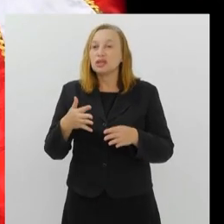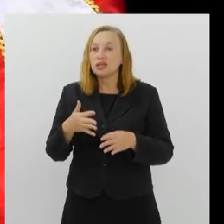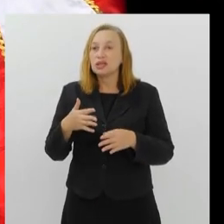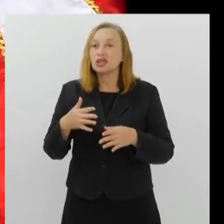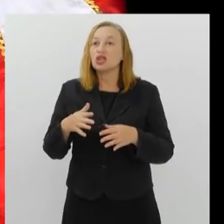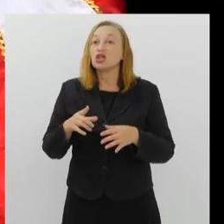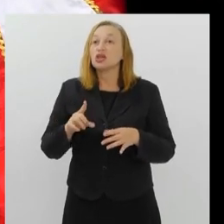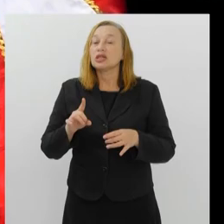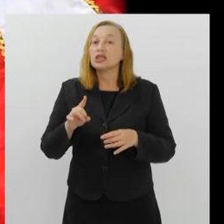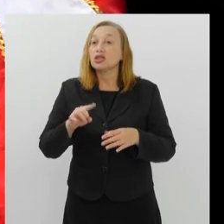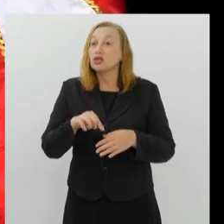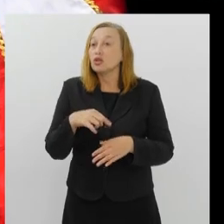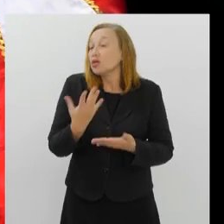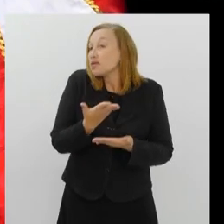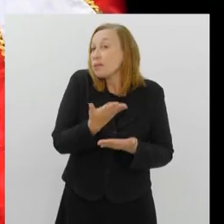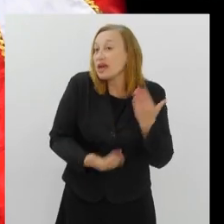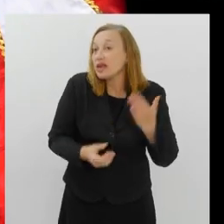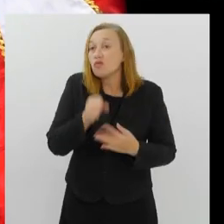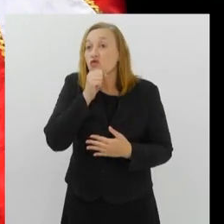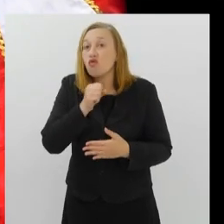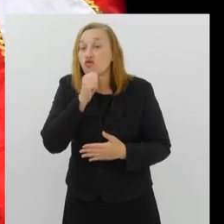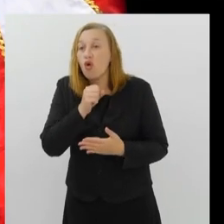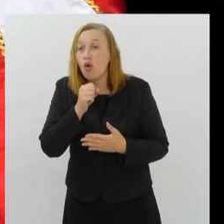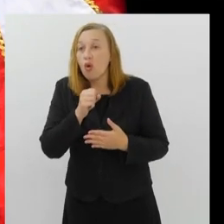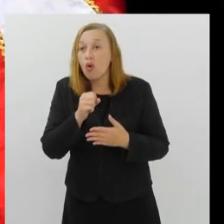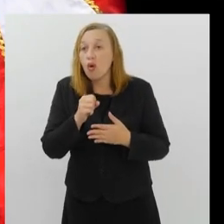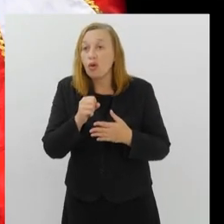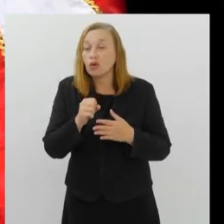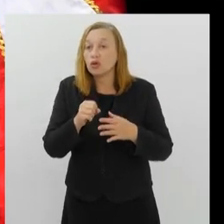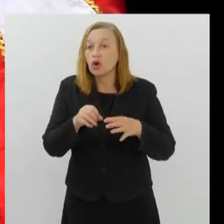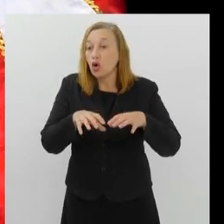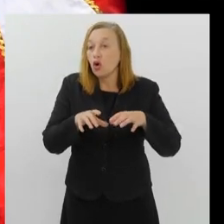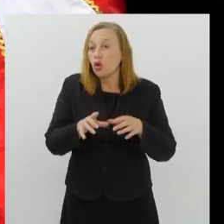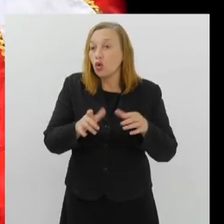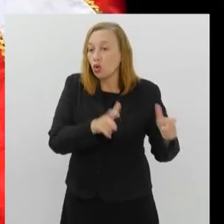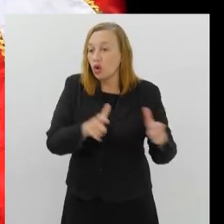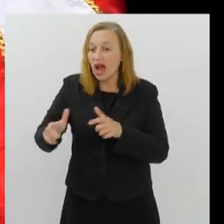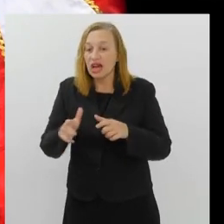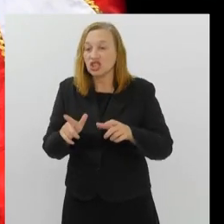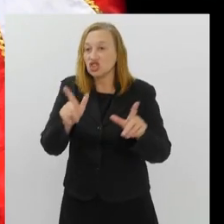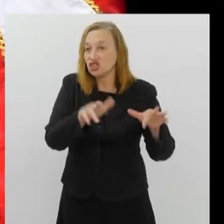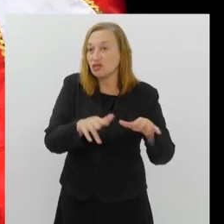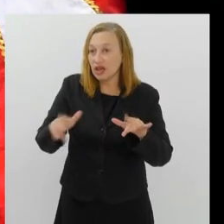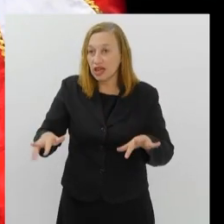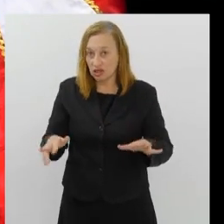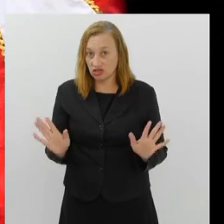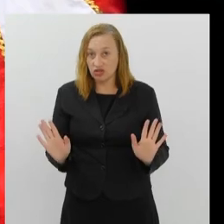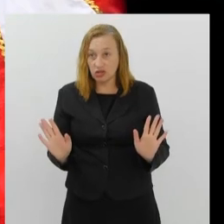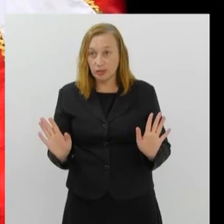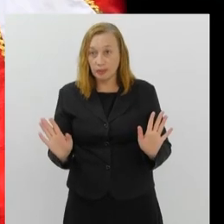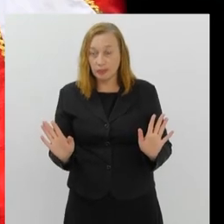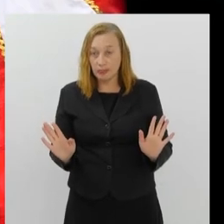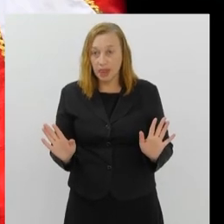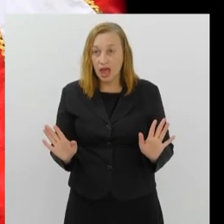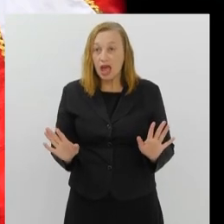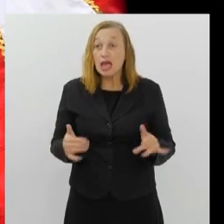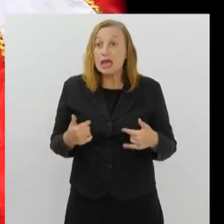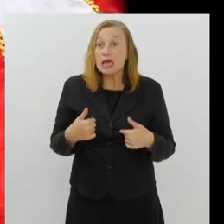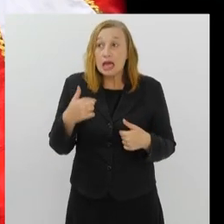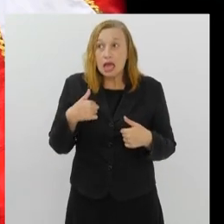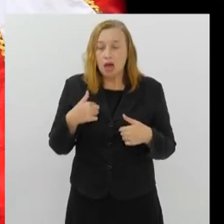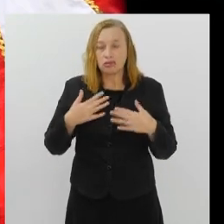desencontrou da gente, sumiu. A gente foi pra curva, mas eu tentando manter a calma porque eu sabia que ela ia chegar lá com a fantasia, porque a gente sempre se arruma